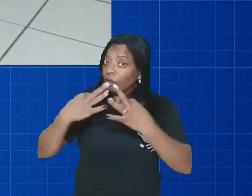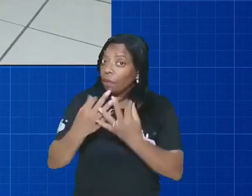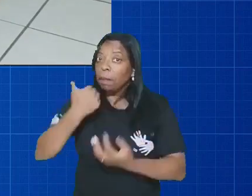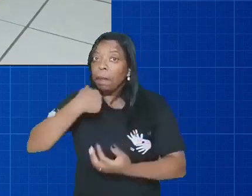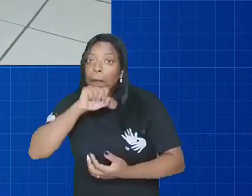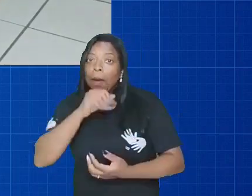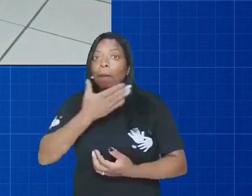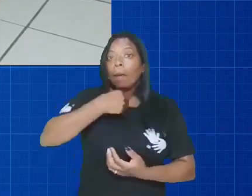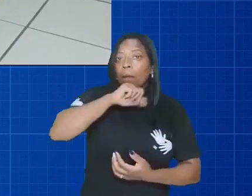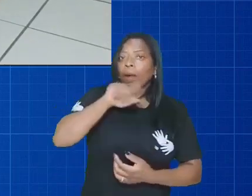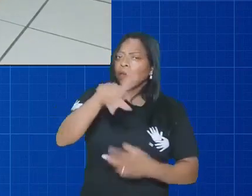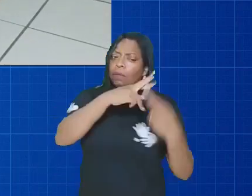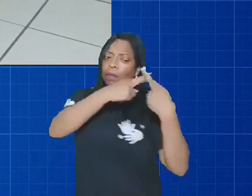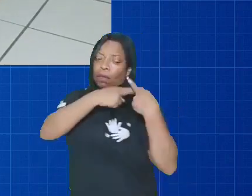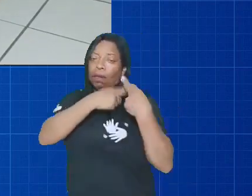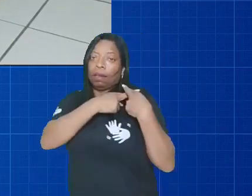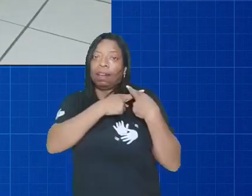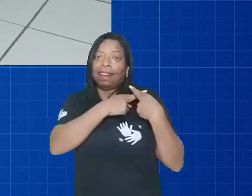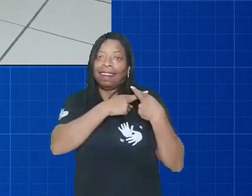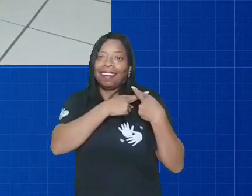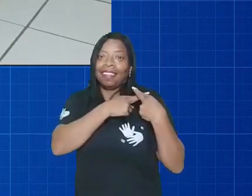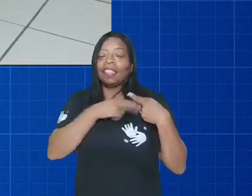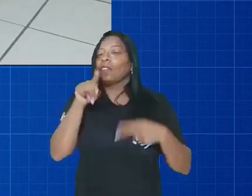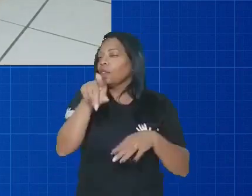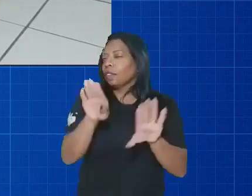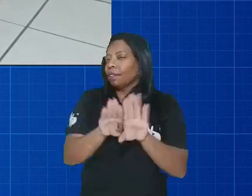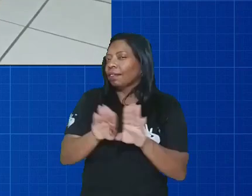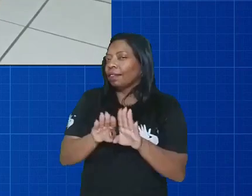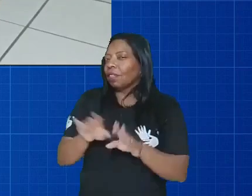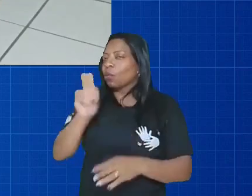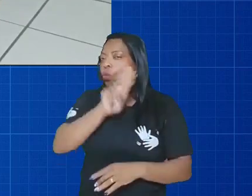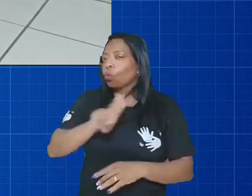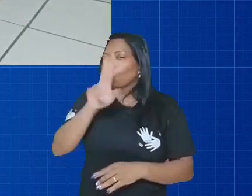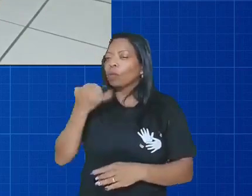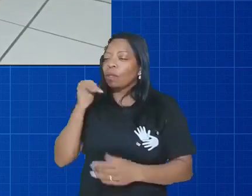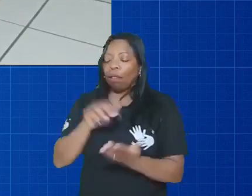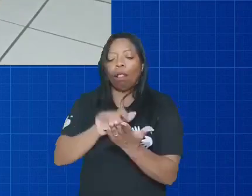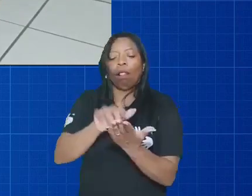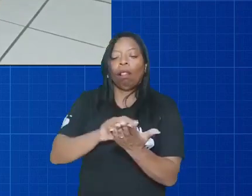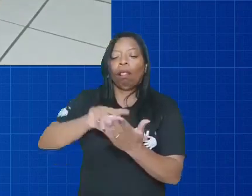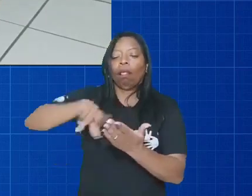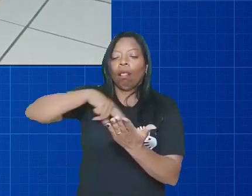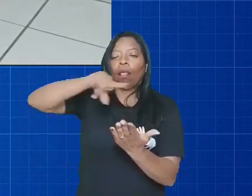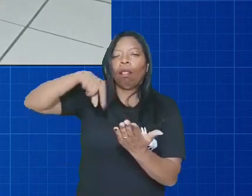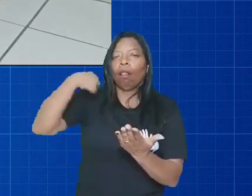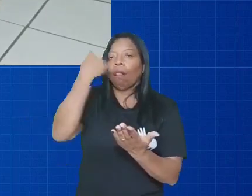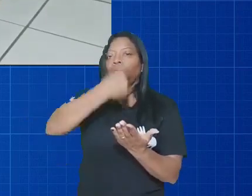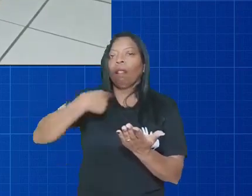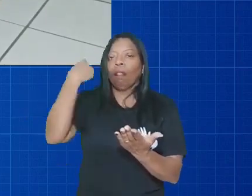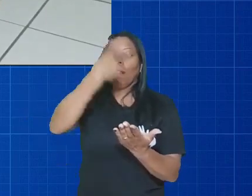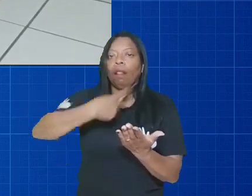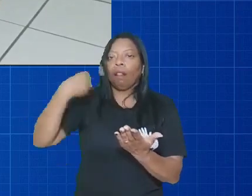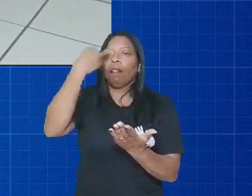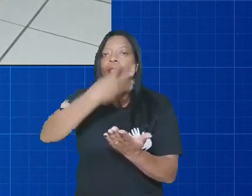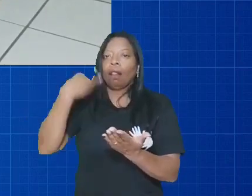responsável por essa criança. Né? Quanto tempo que até você está passando em frente a esse celular, essa tela? Né? E perdendo tempo de